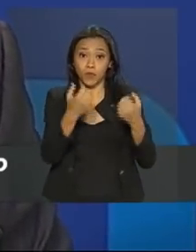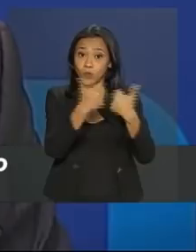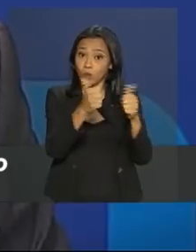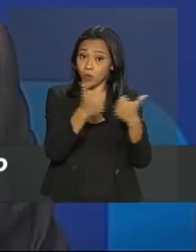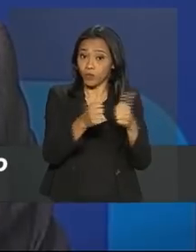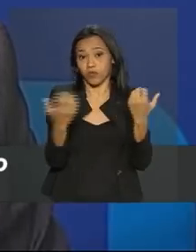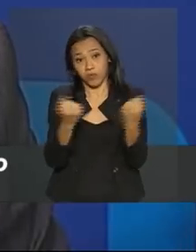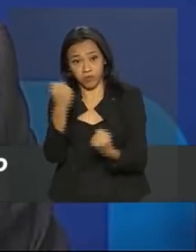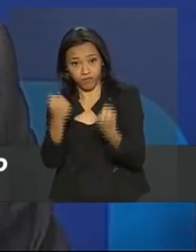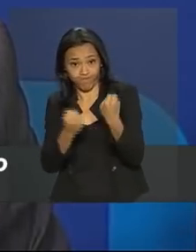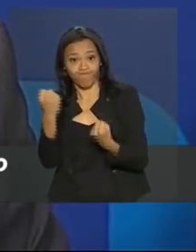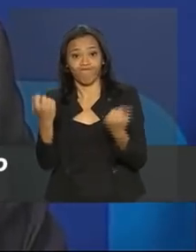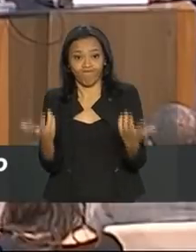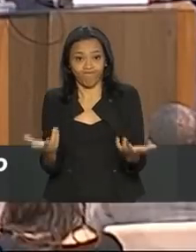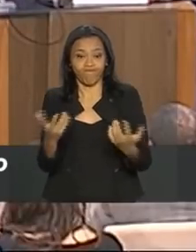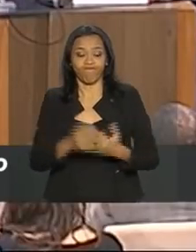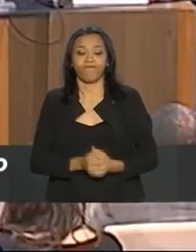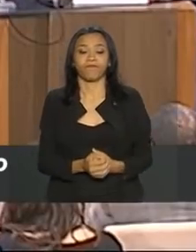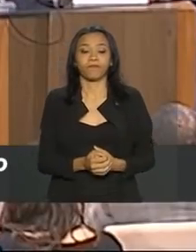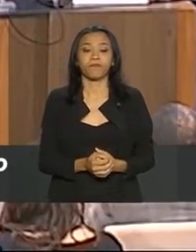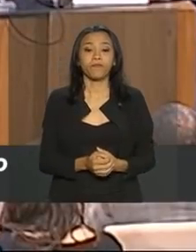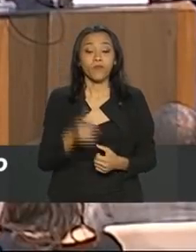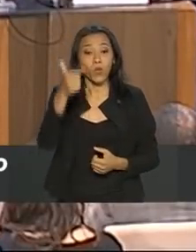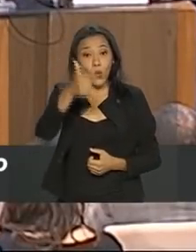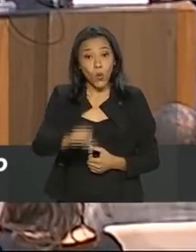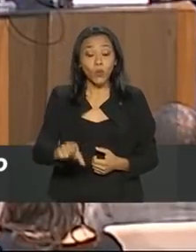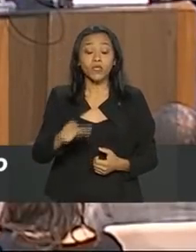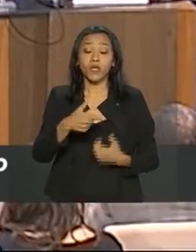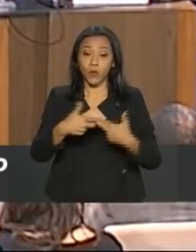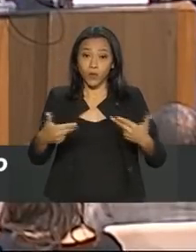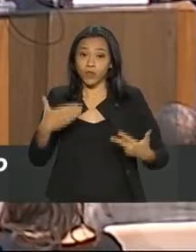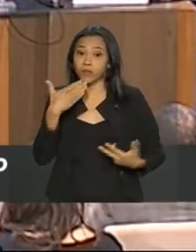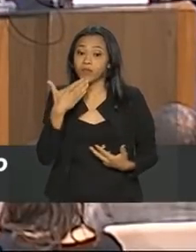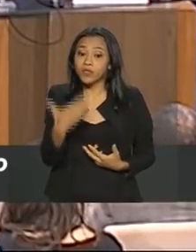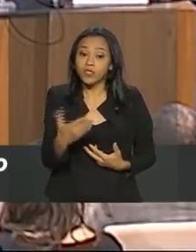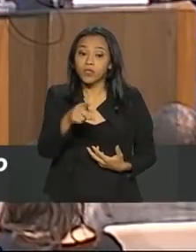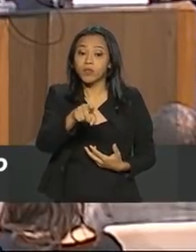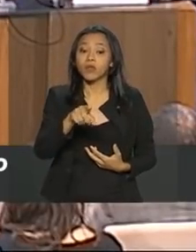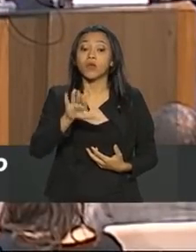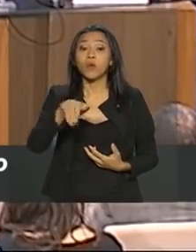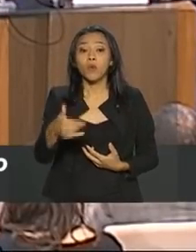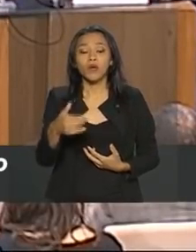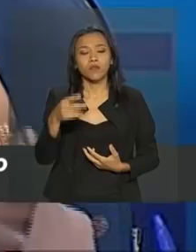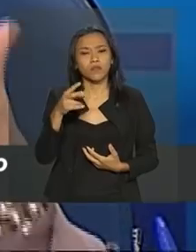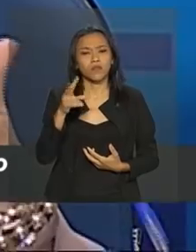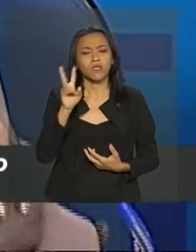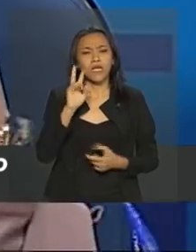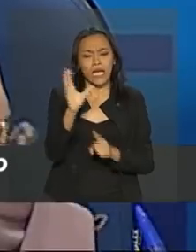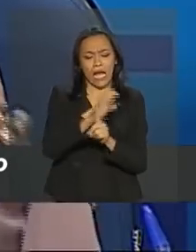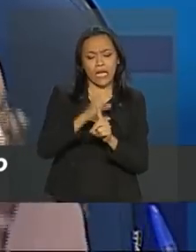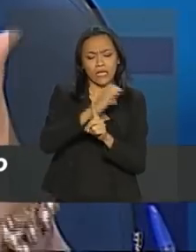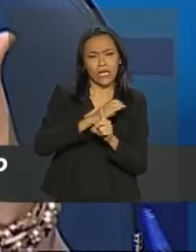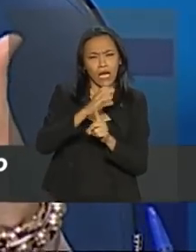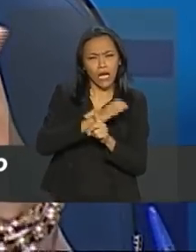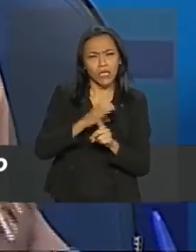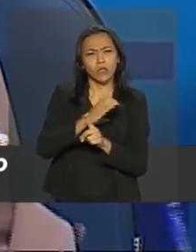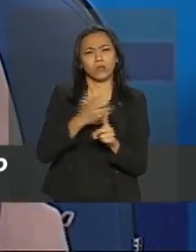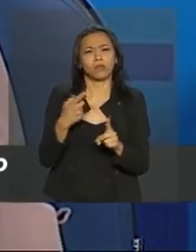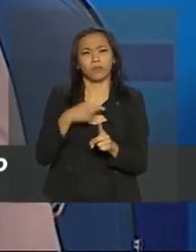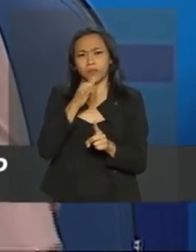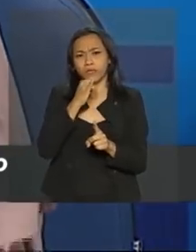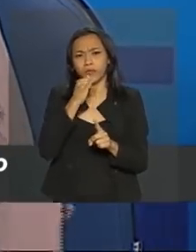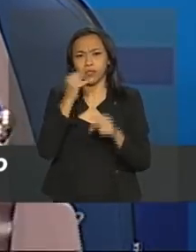é outra coisa também que nós pedimos quando nós soubemos de alguns calendários de eventos muito barulhentos